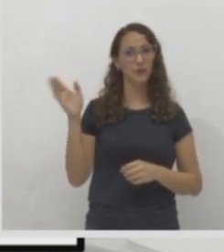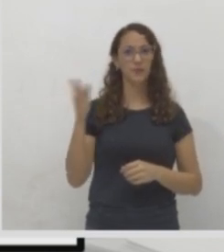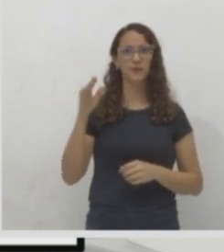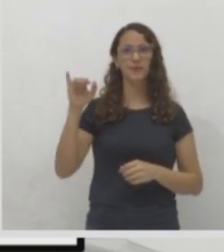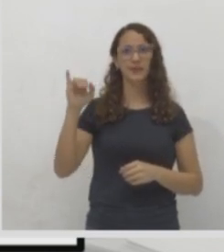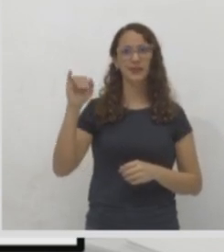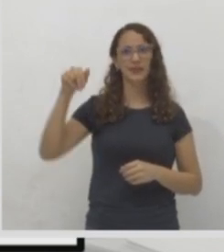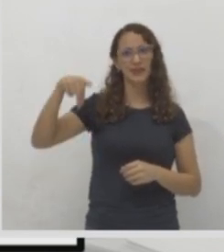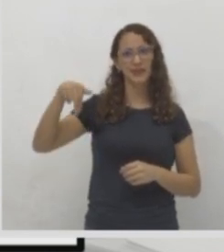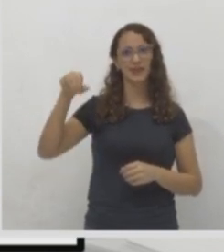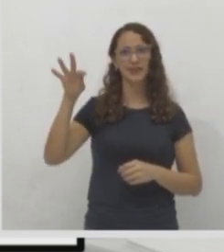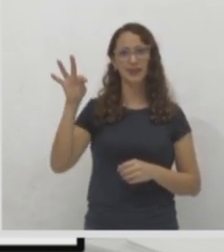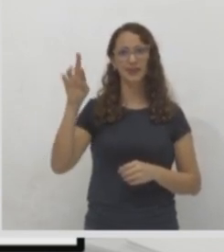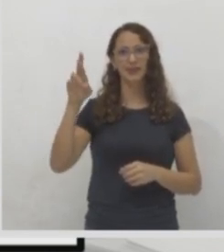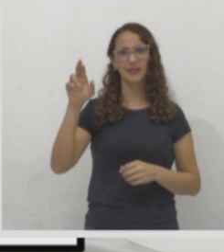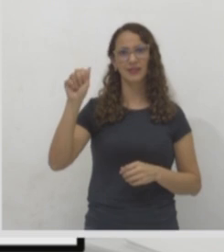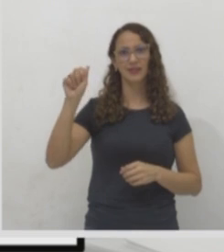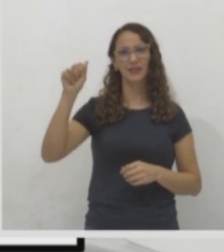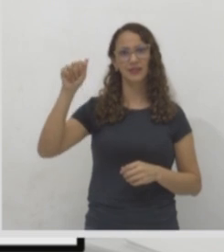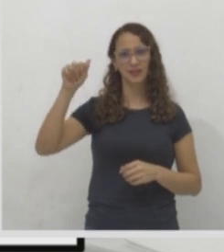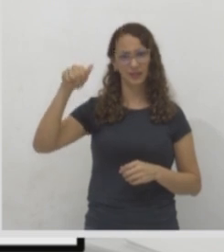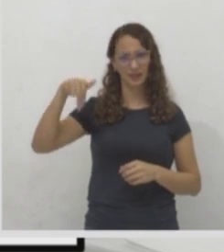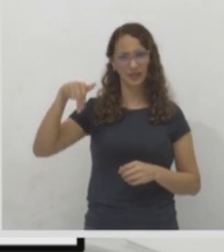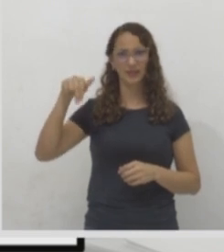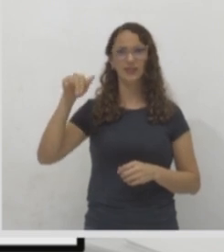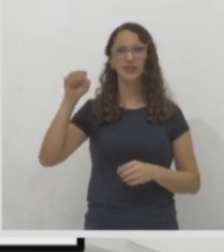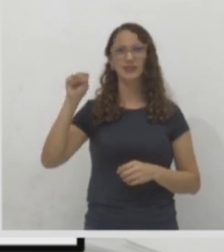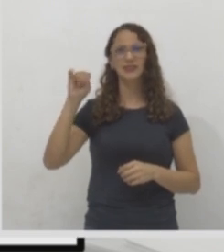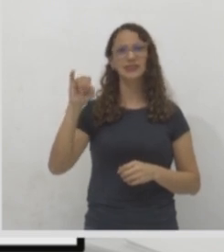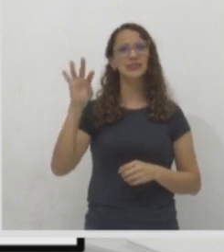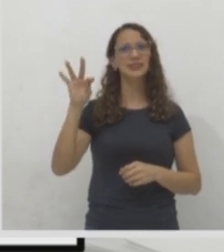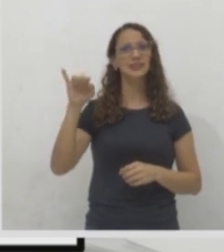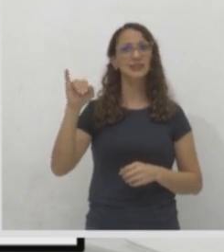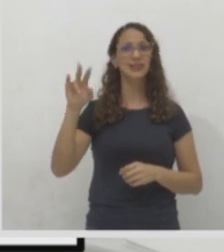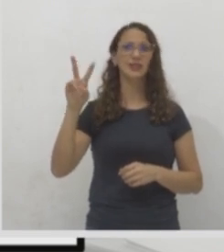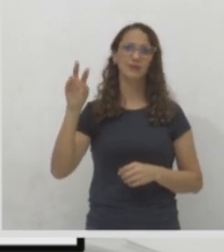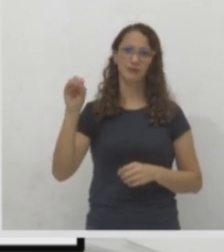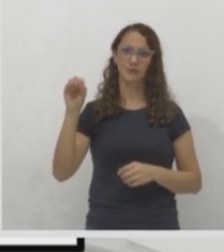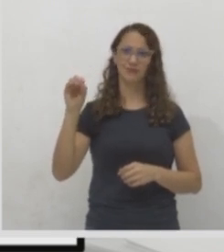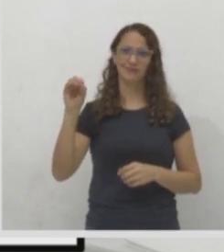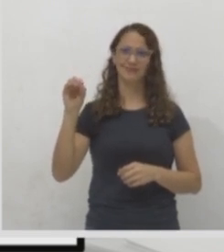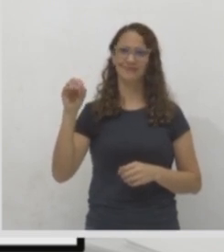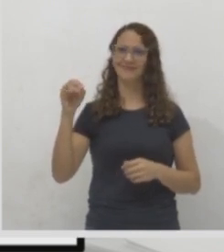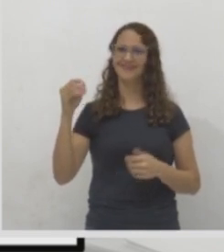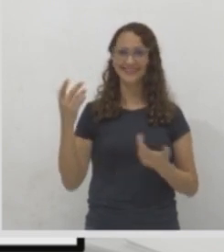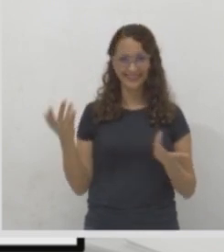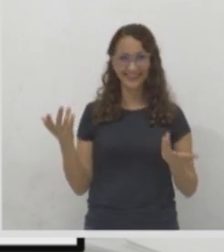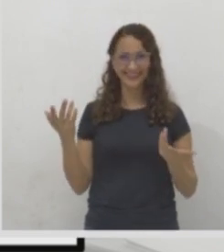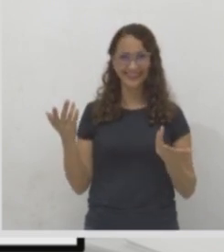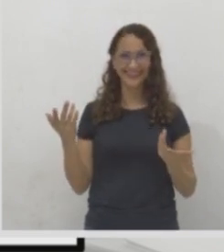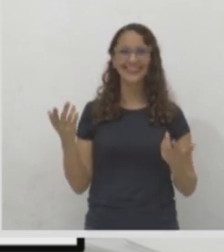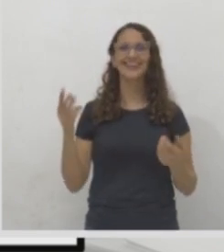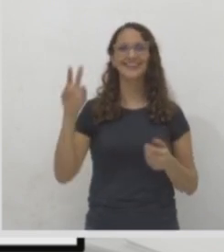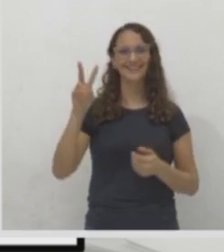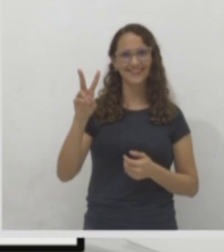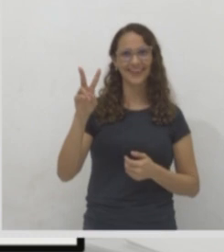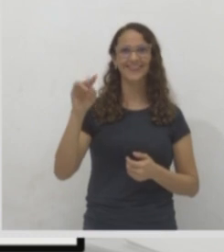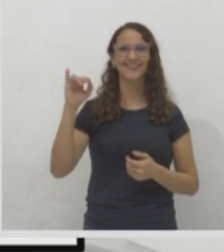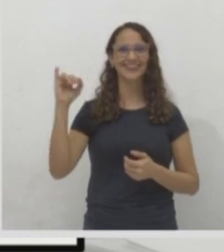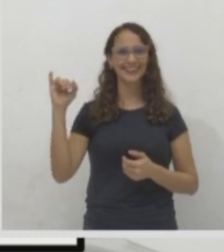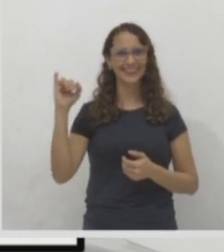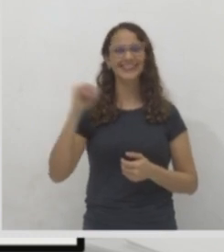precisa transitar. Ele não precisa de um objeto, de um complemento para ter